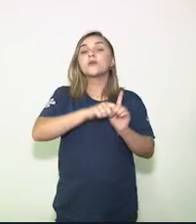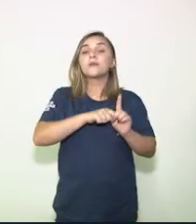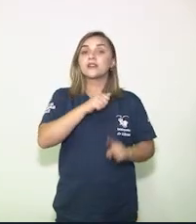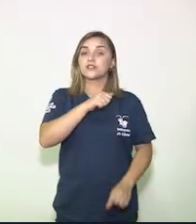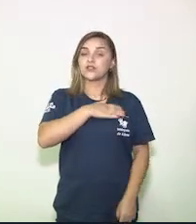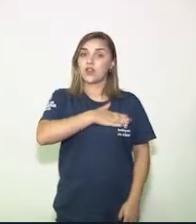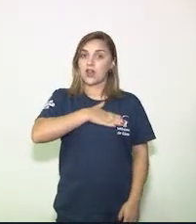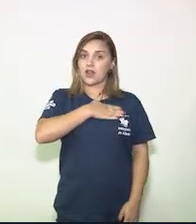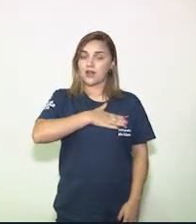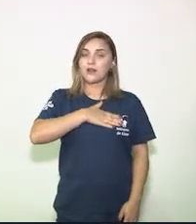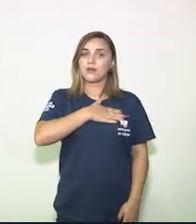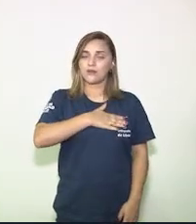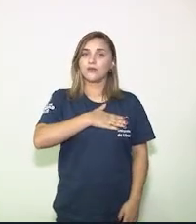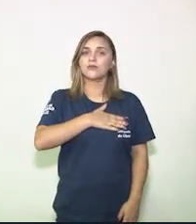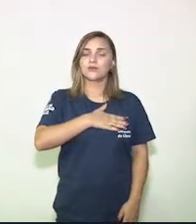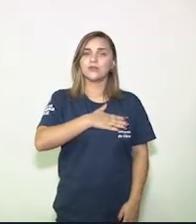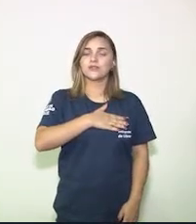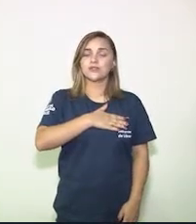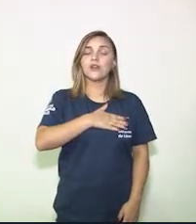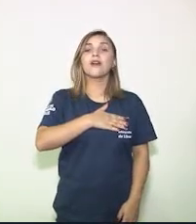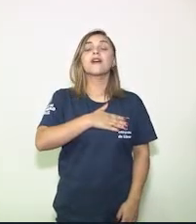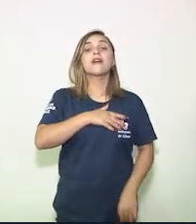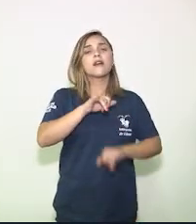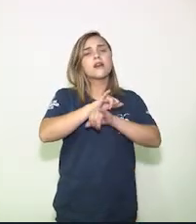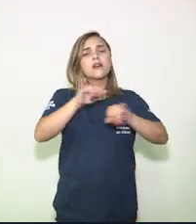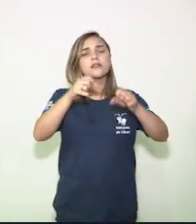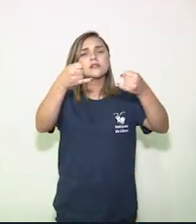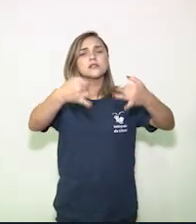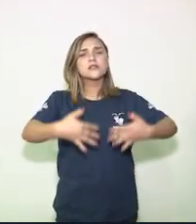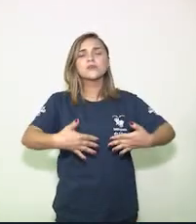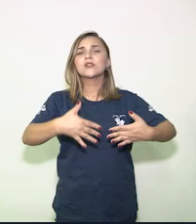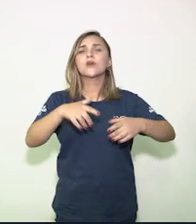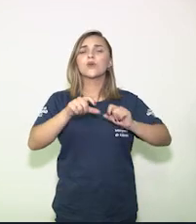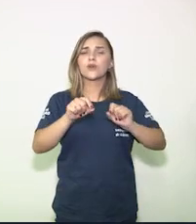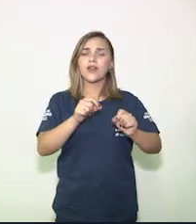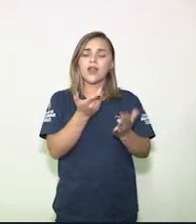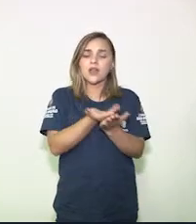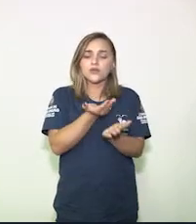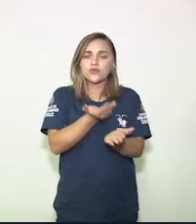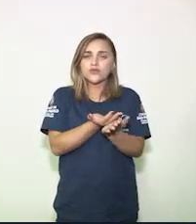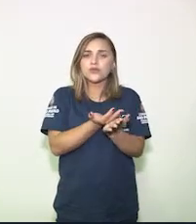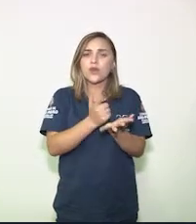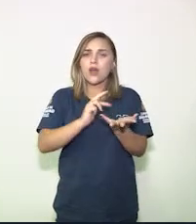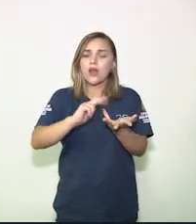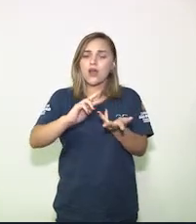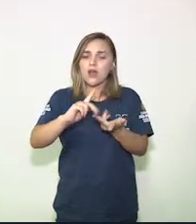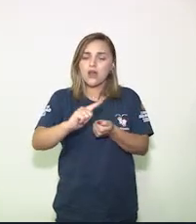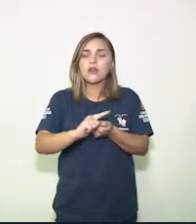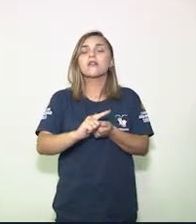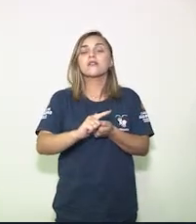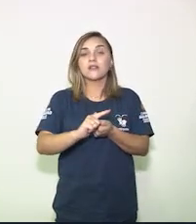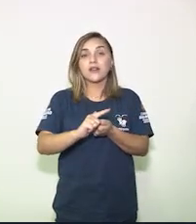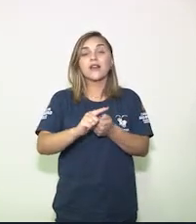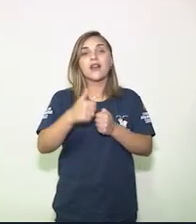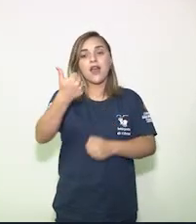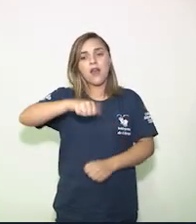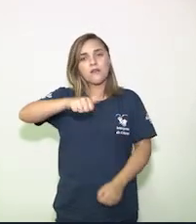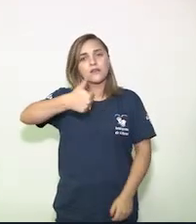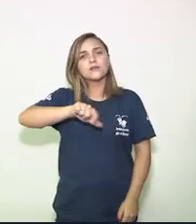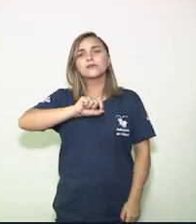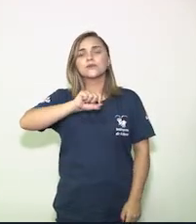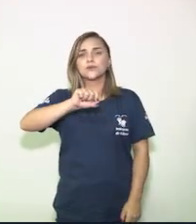20, publicado no Lancet, e que diz, esse estudo, entre outras funções,